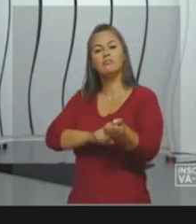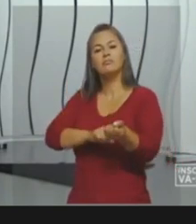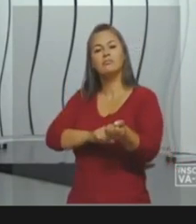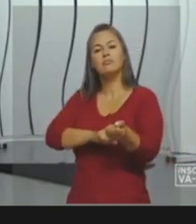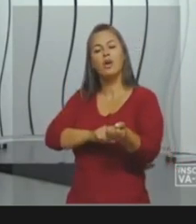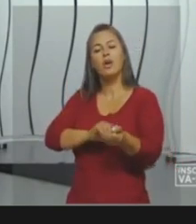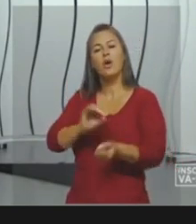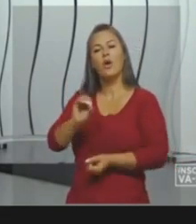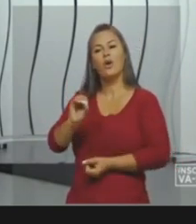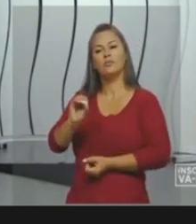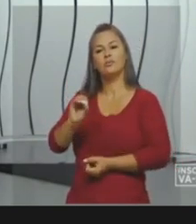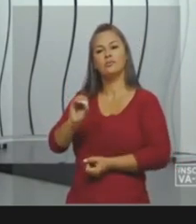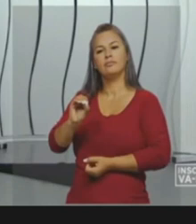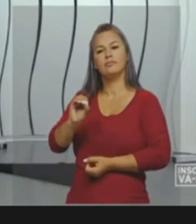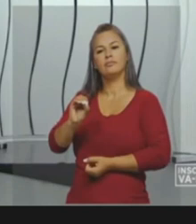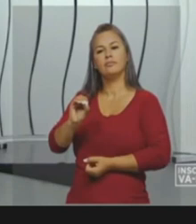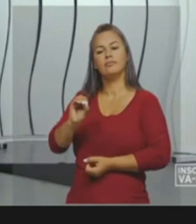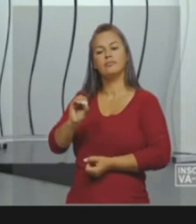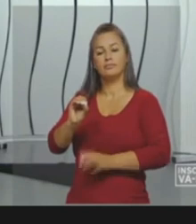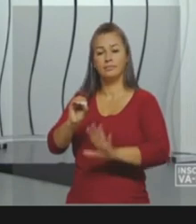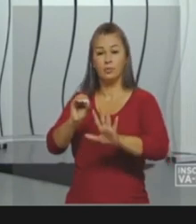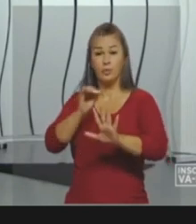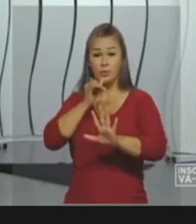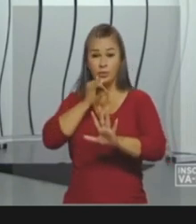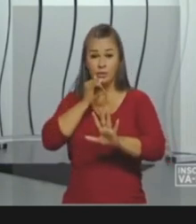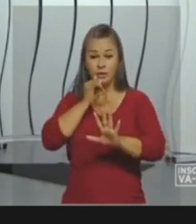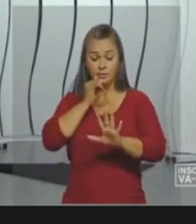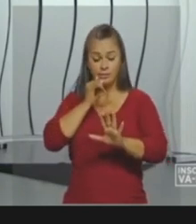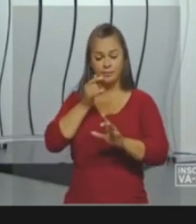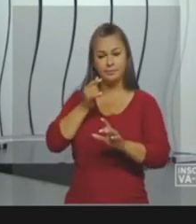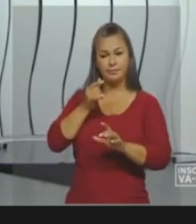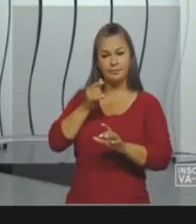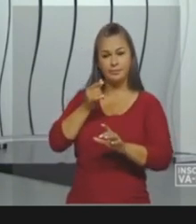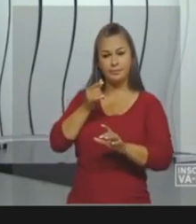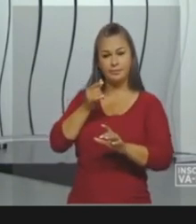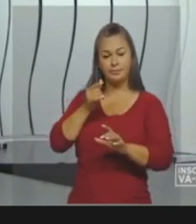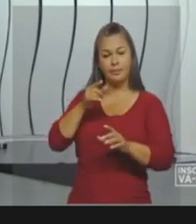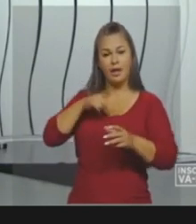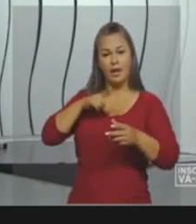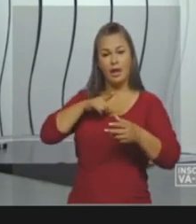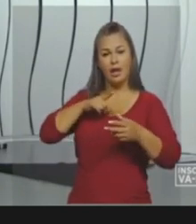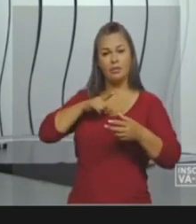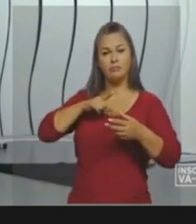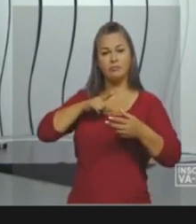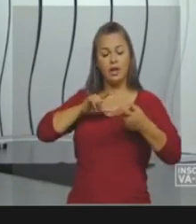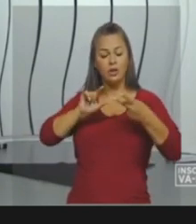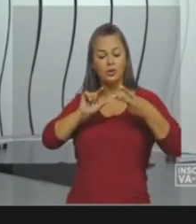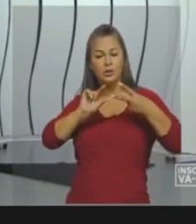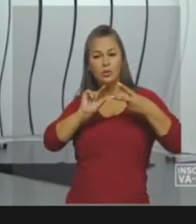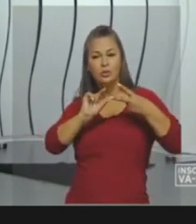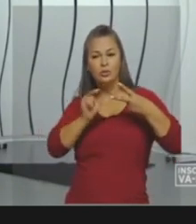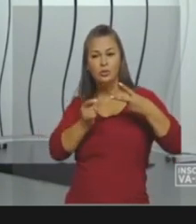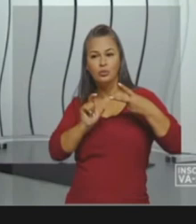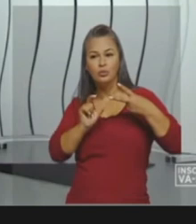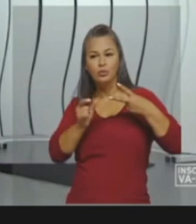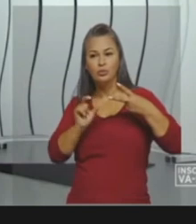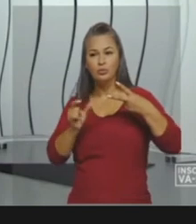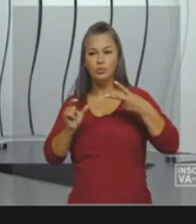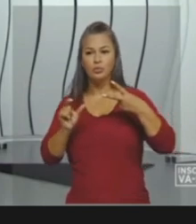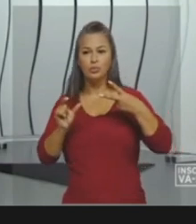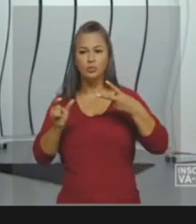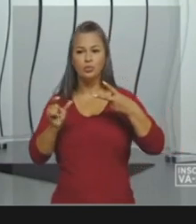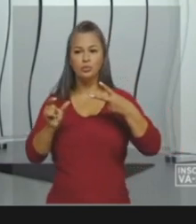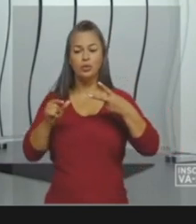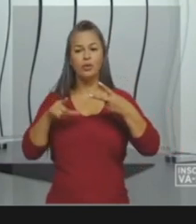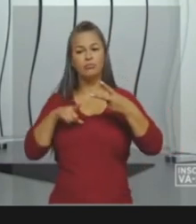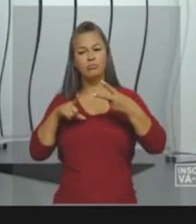se eu tiver aqui um par de genes naquela pessoa, genes alelos, genes que estão pareados, né, que tem a ver com as mesmas